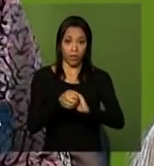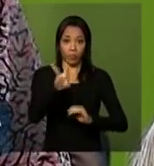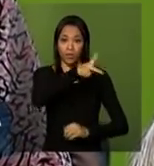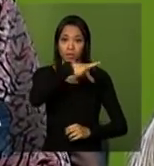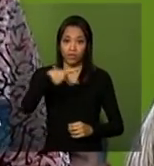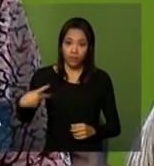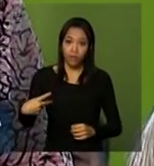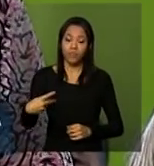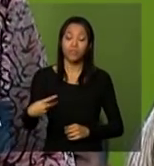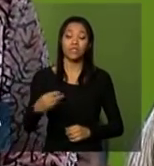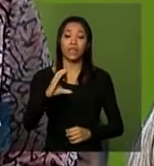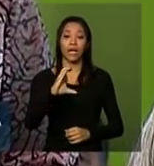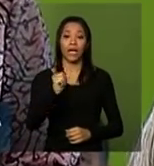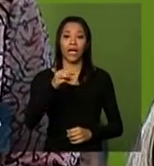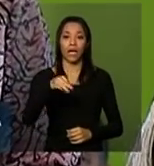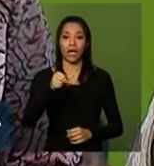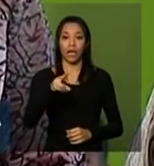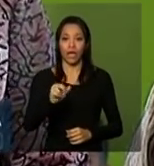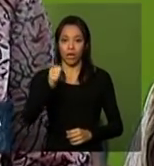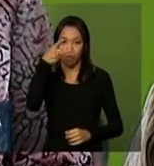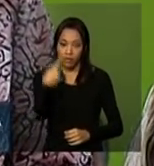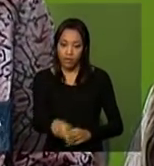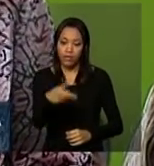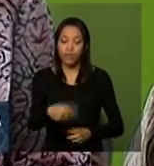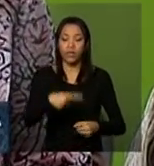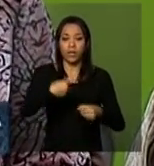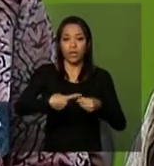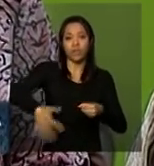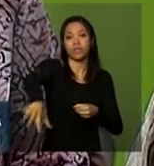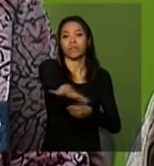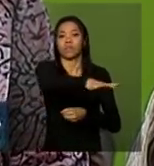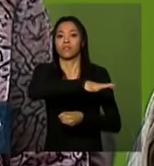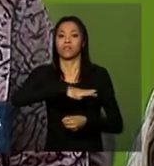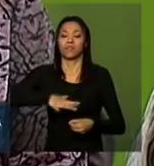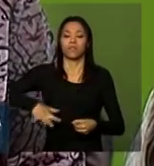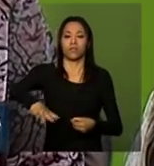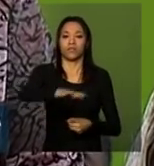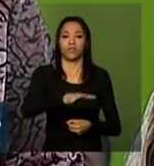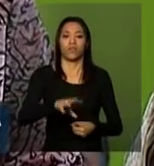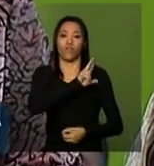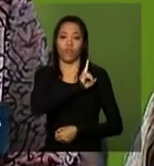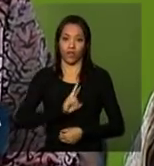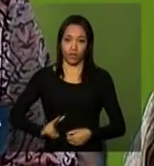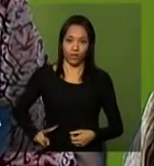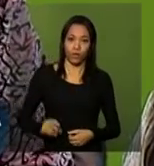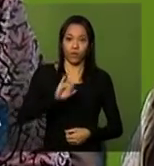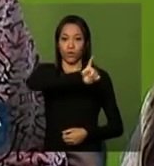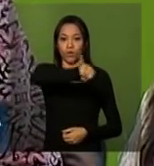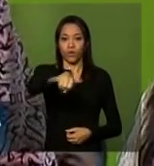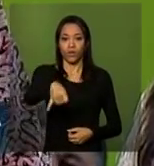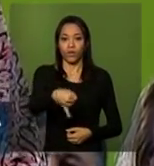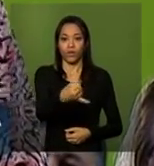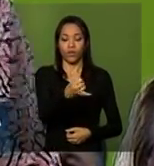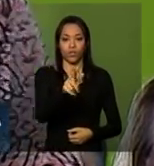de Vereadores aqui de Governador Valadares o vereador geov